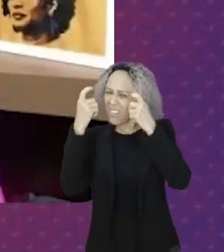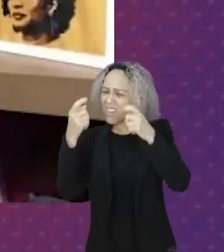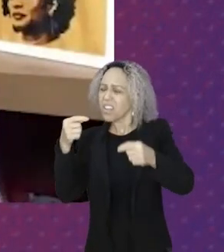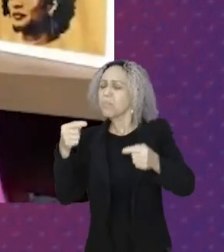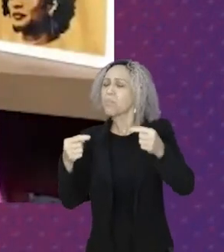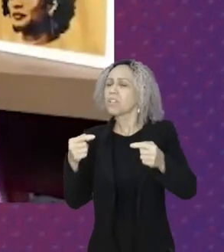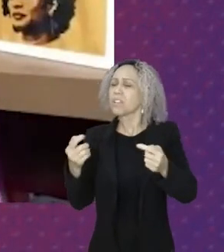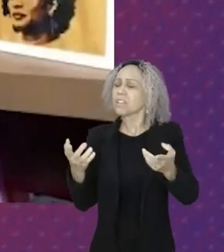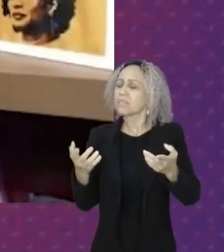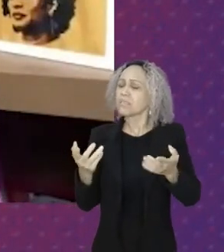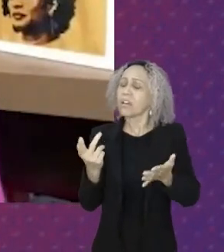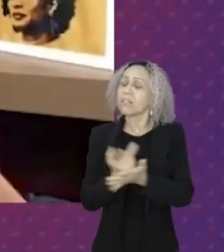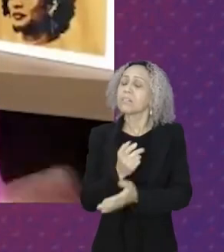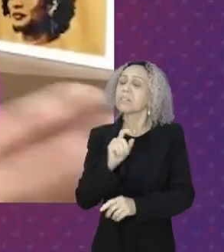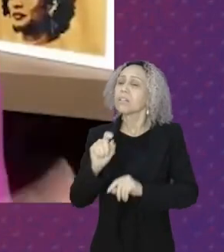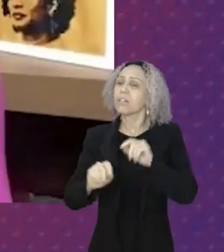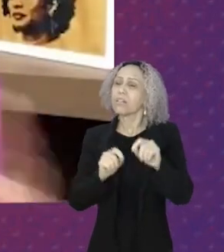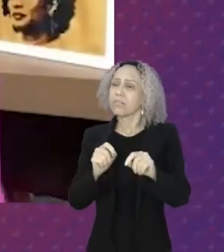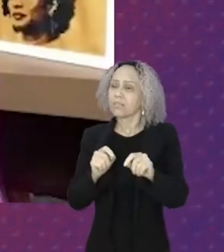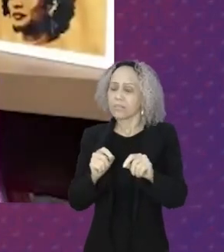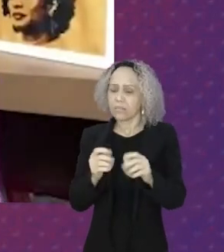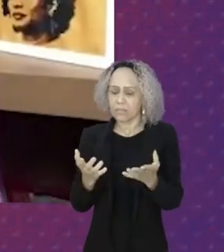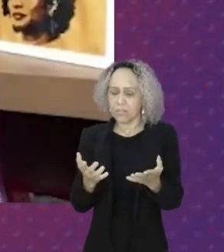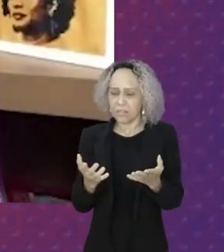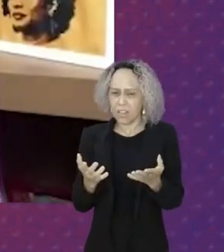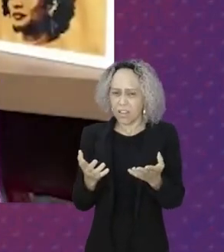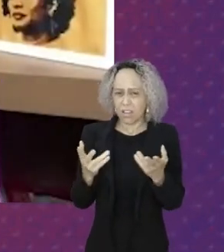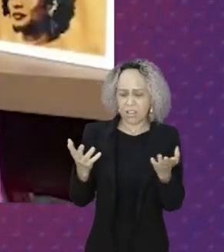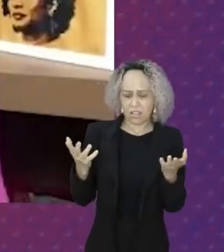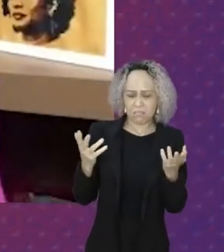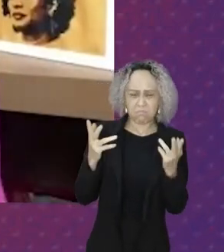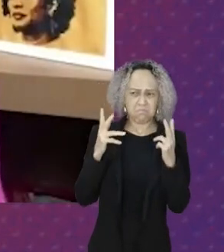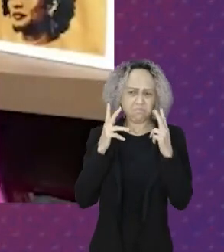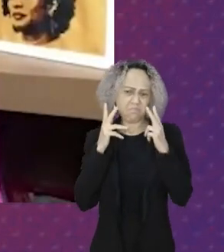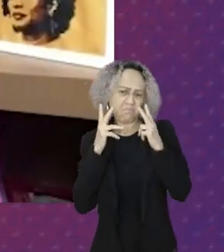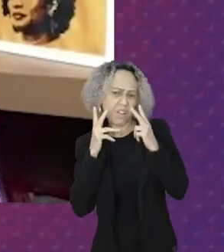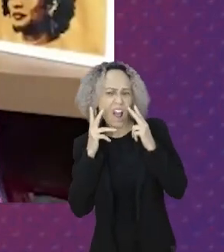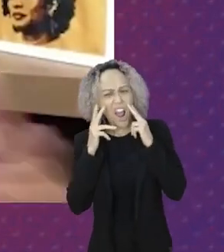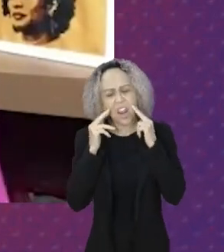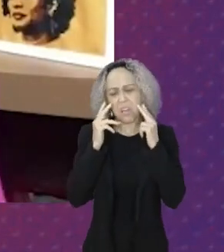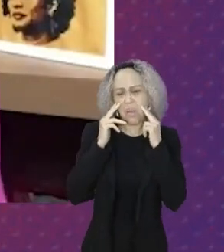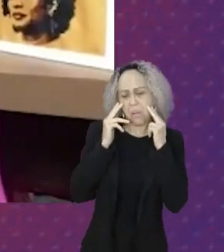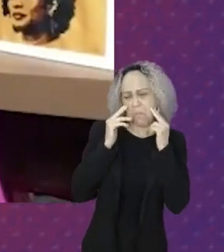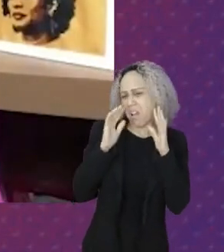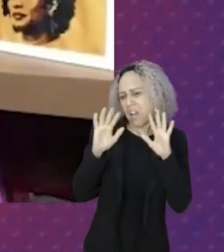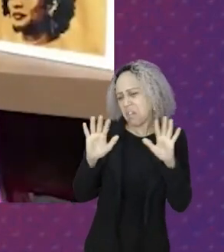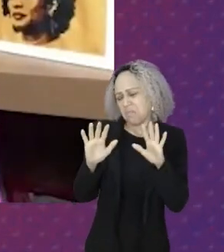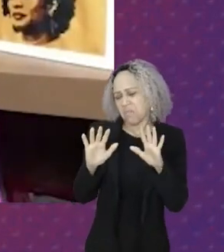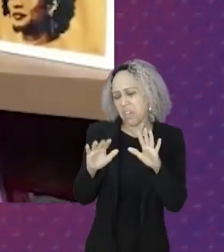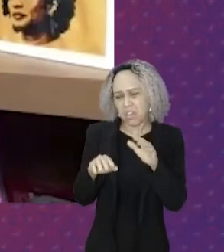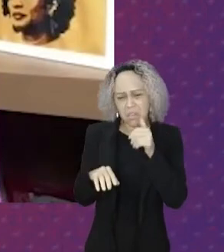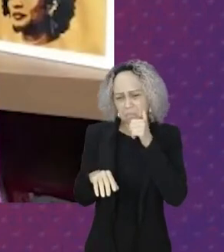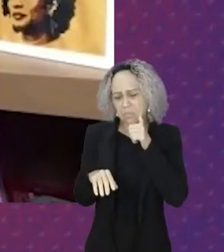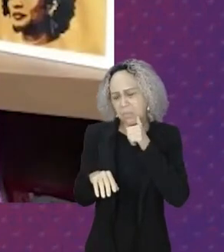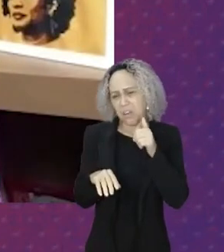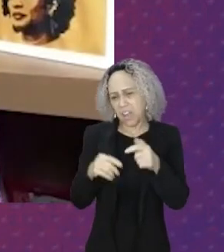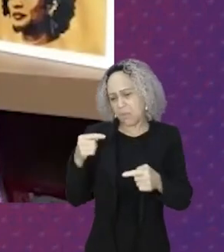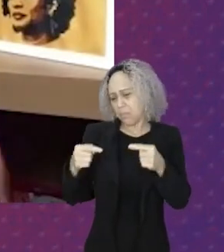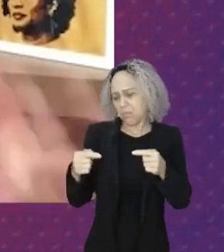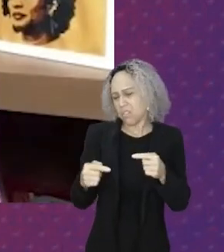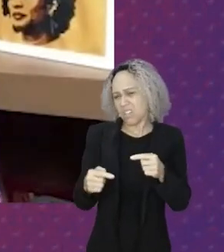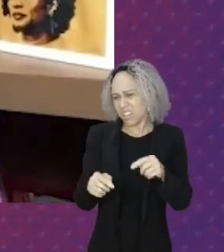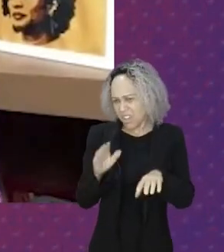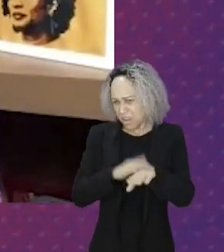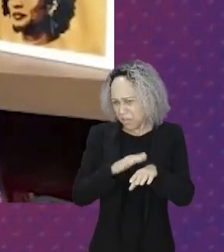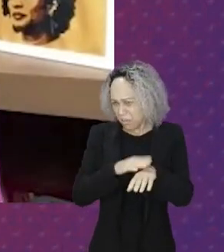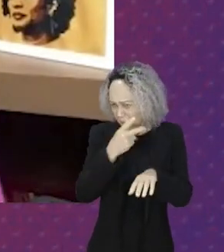o que sempre aconteceu foi uma naturalização. Bom, não era o seu lugar mesmo, esse espaço não